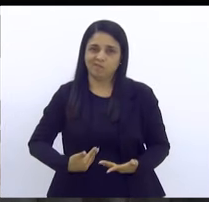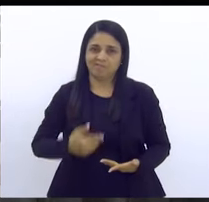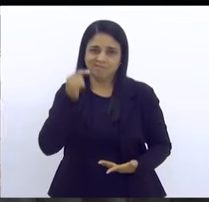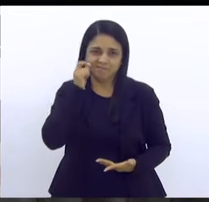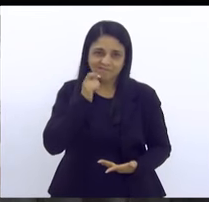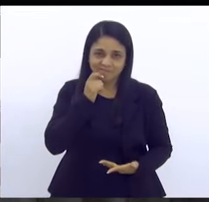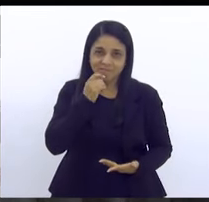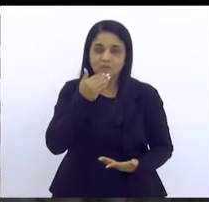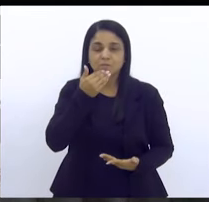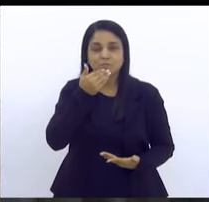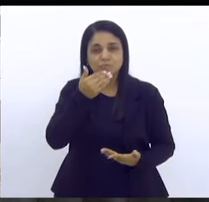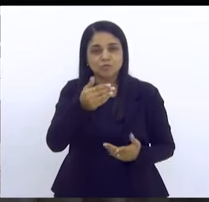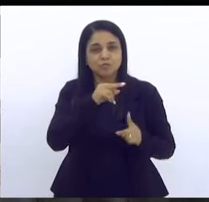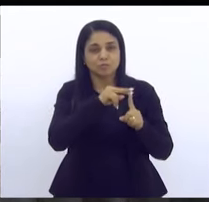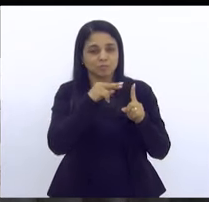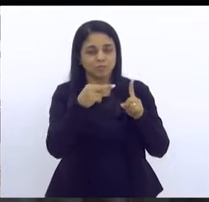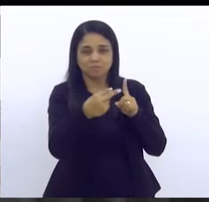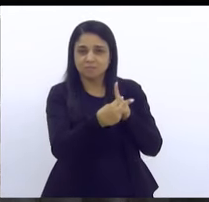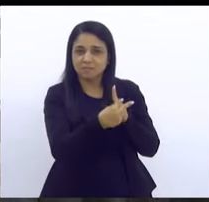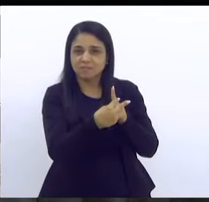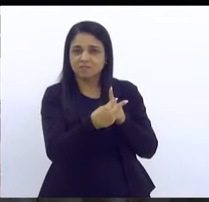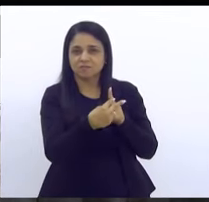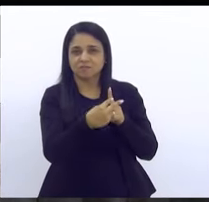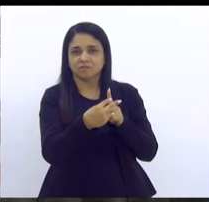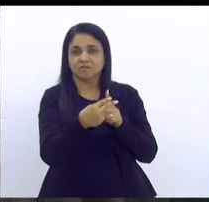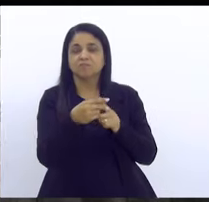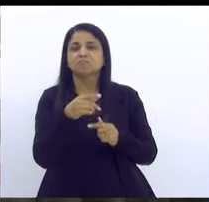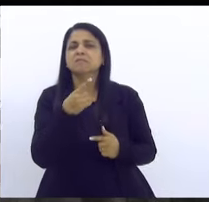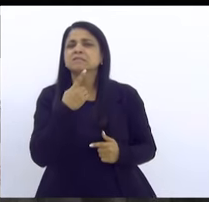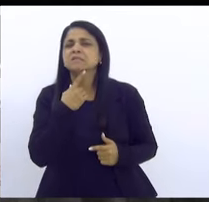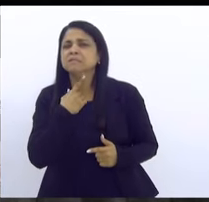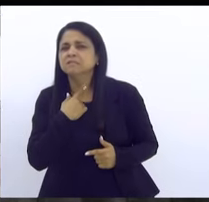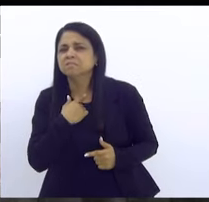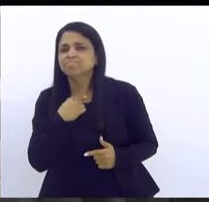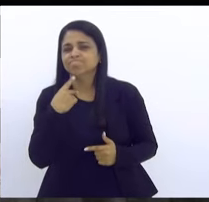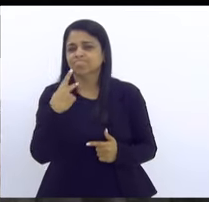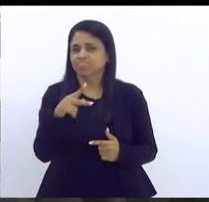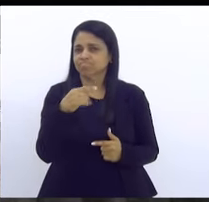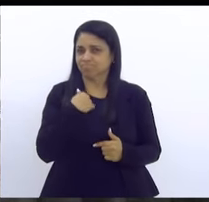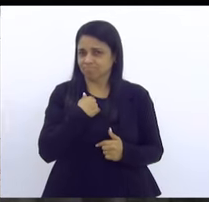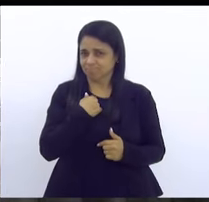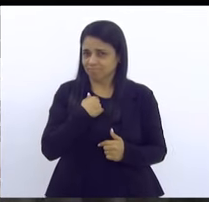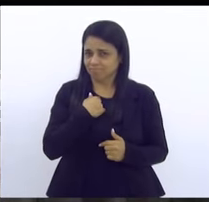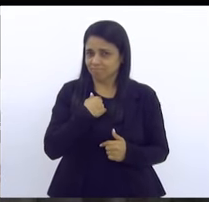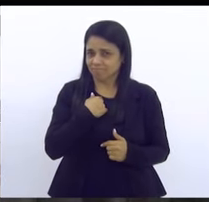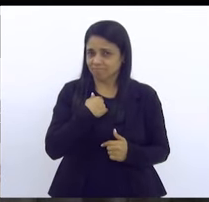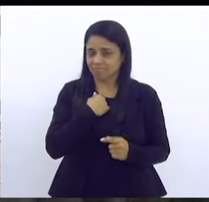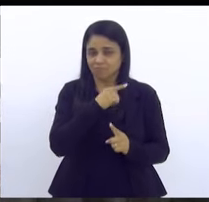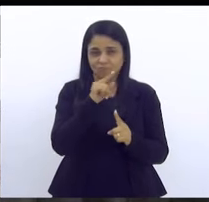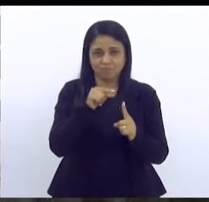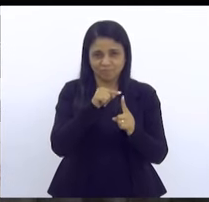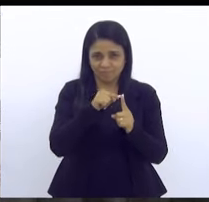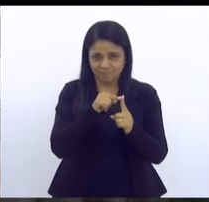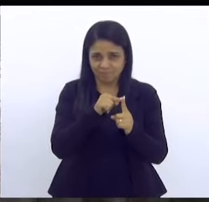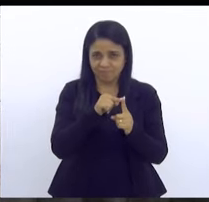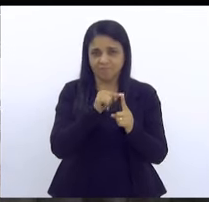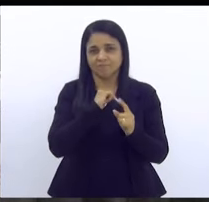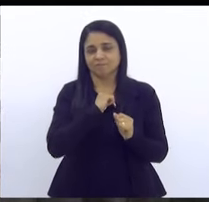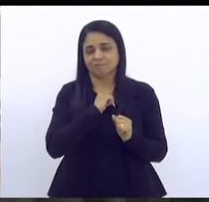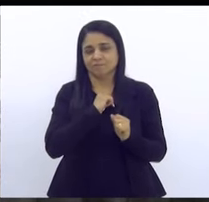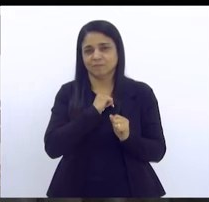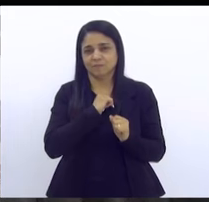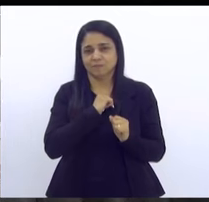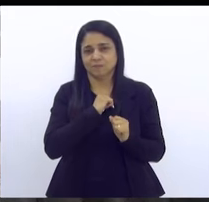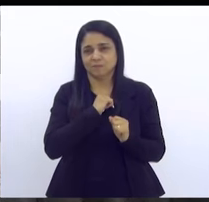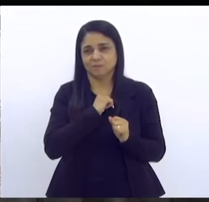na expectativa para entender quais são os seus desígnios. Se os seus desígnios forem apenas